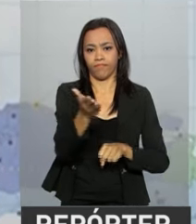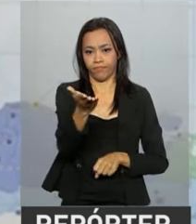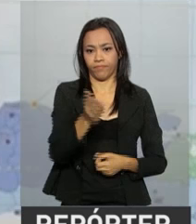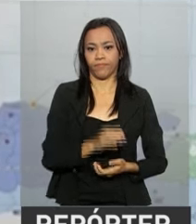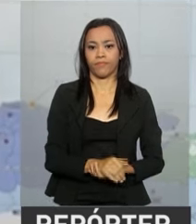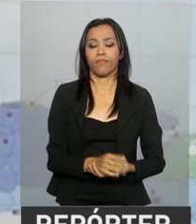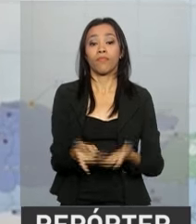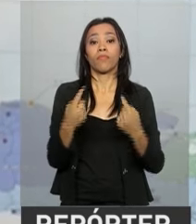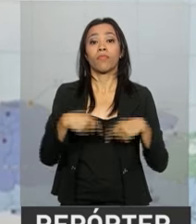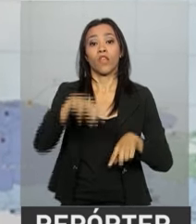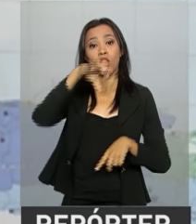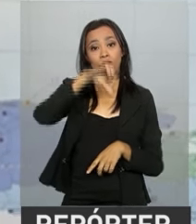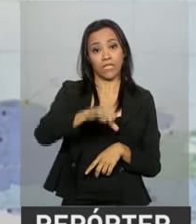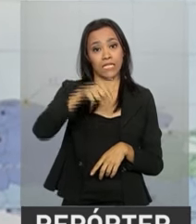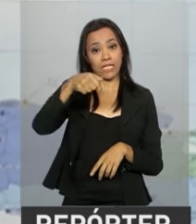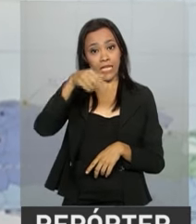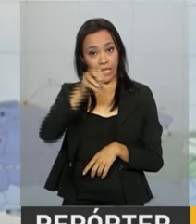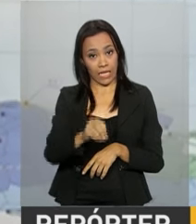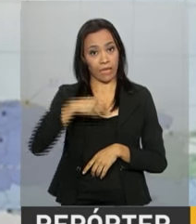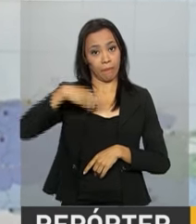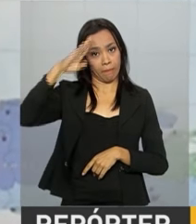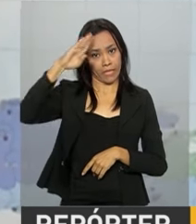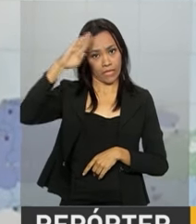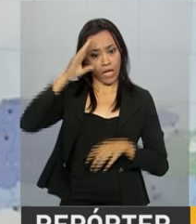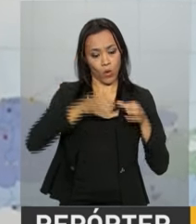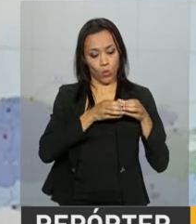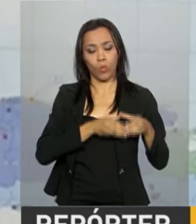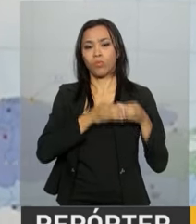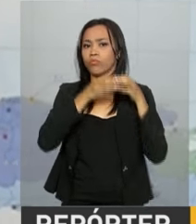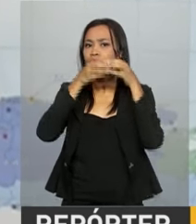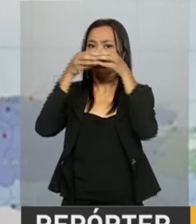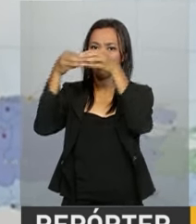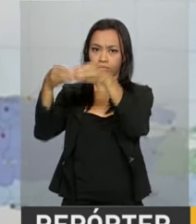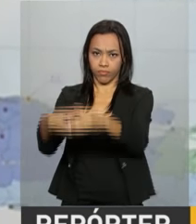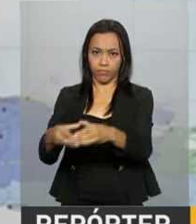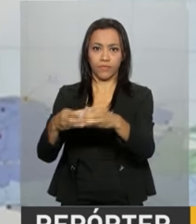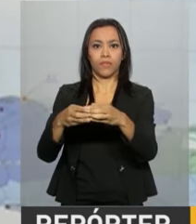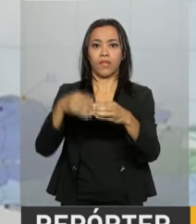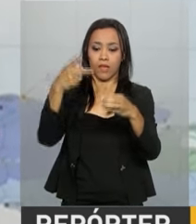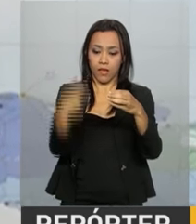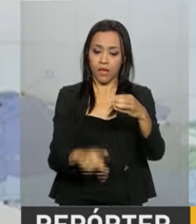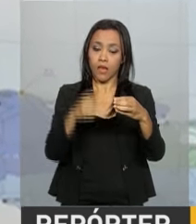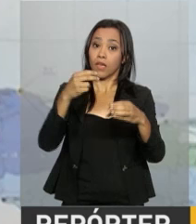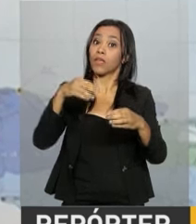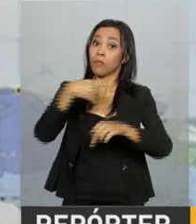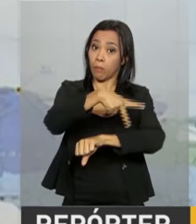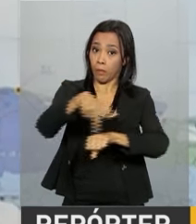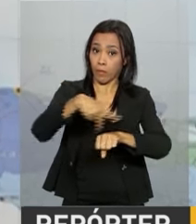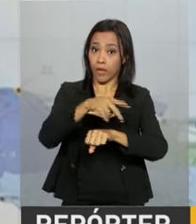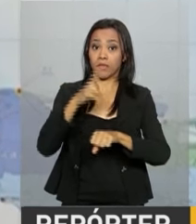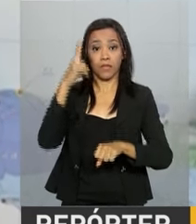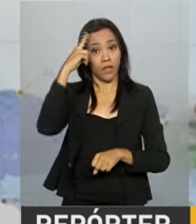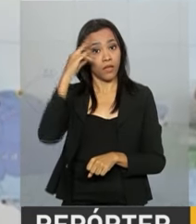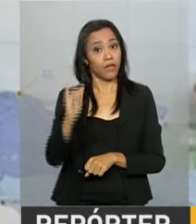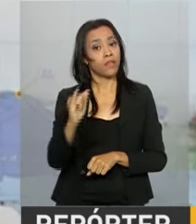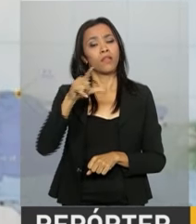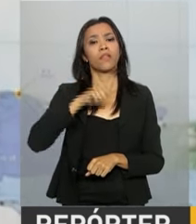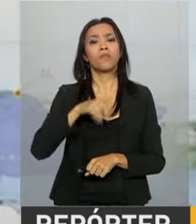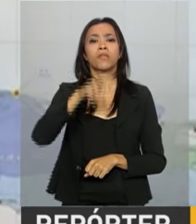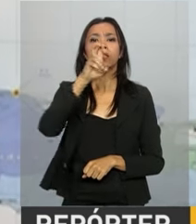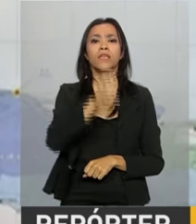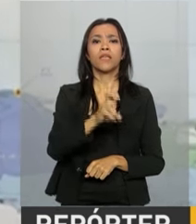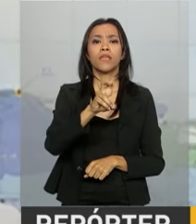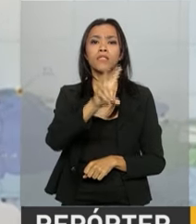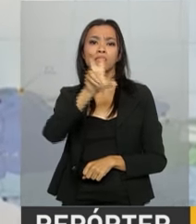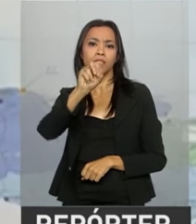Dos 970 militares que compõem o contingente brasileiro aqui no Haiti, estamos com cerca de